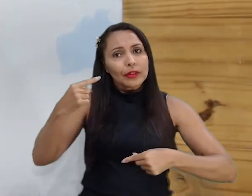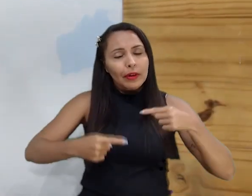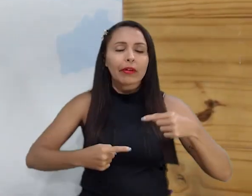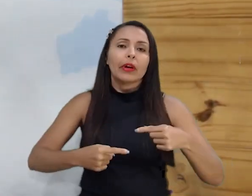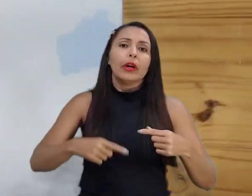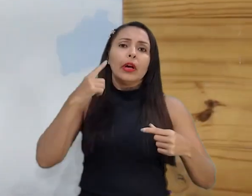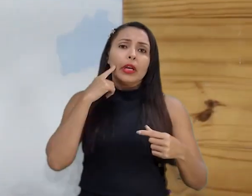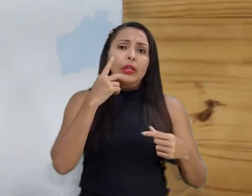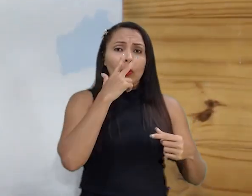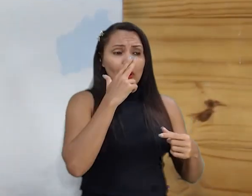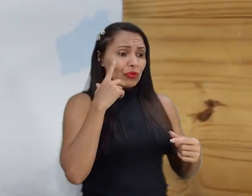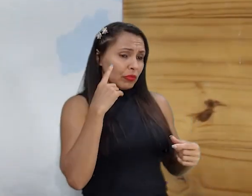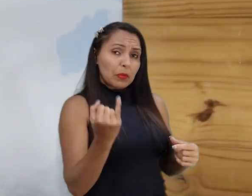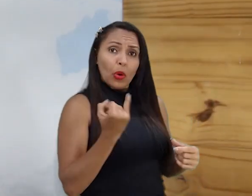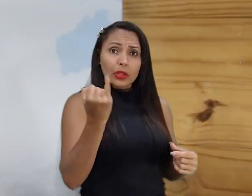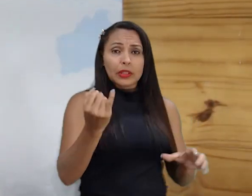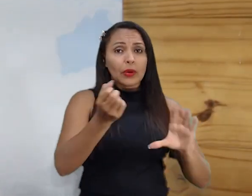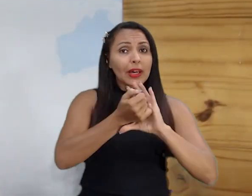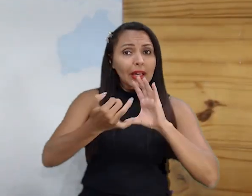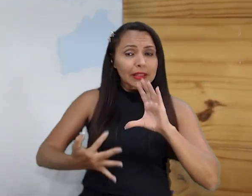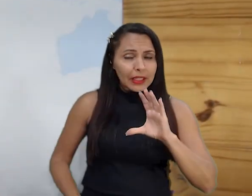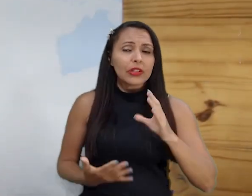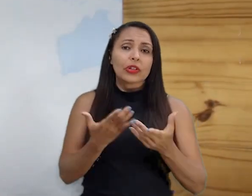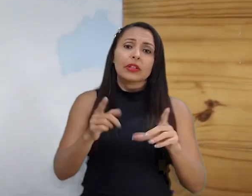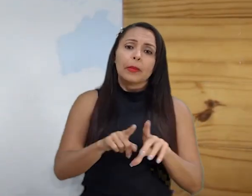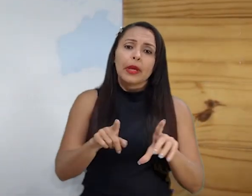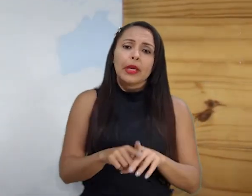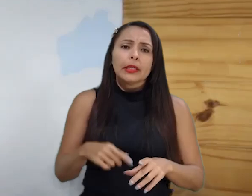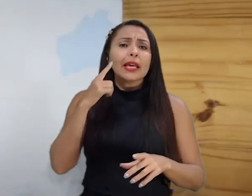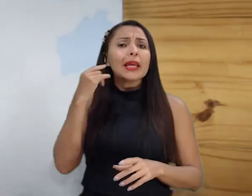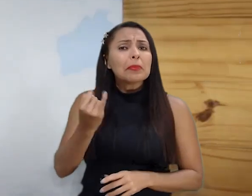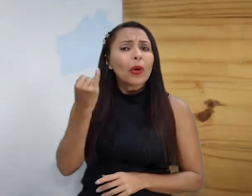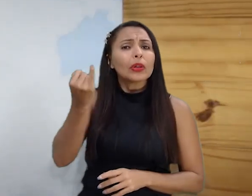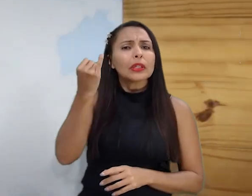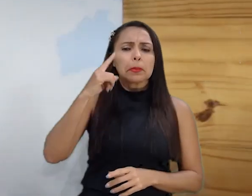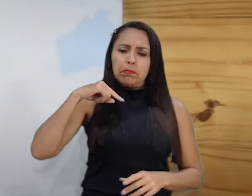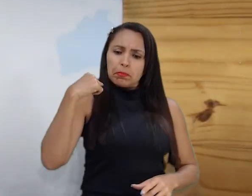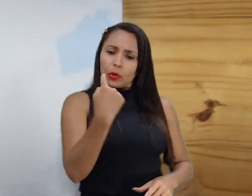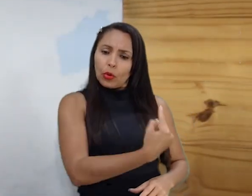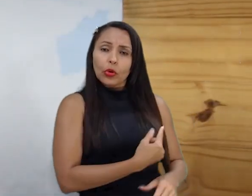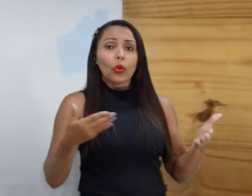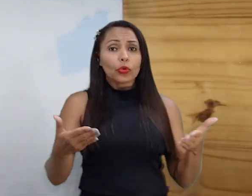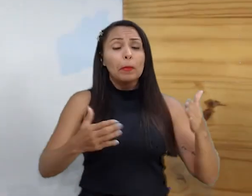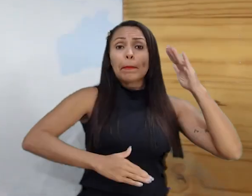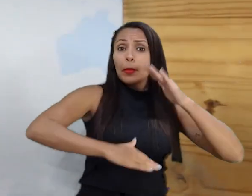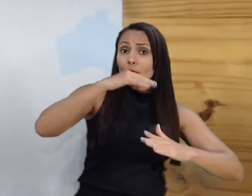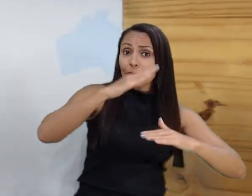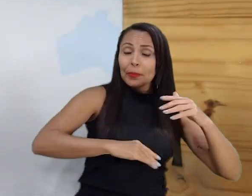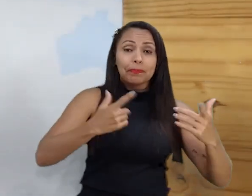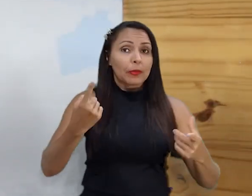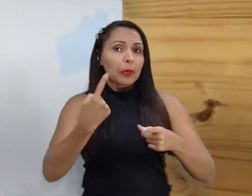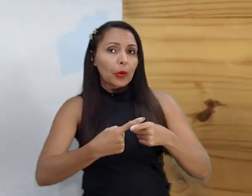acho muito interessante uma característica do construtivismo, que é algo que é muito importante para nós hoje enquanto profissionais. Por quê? Eles